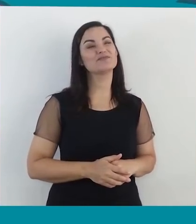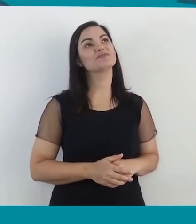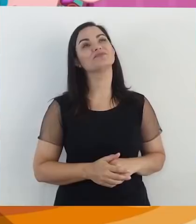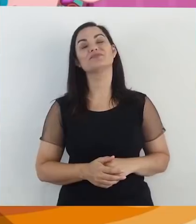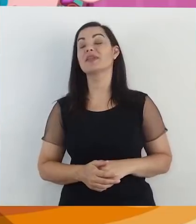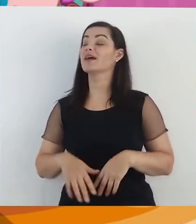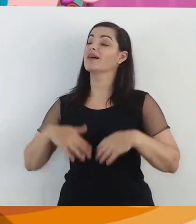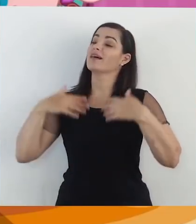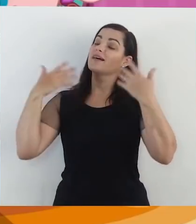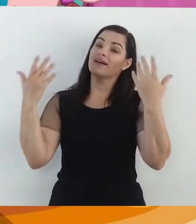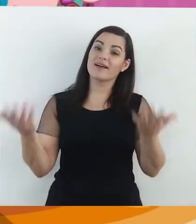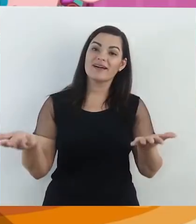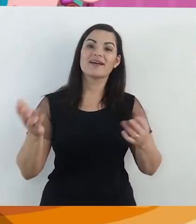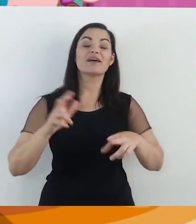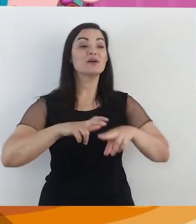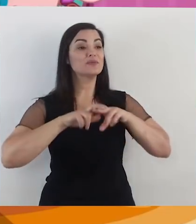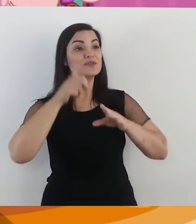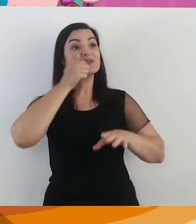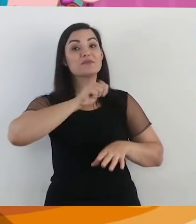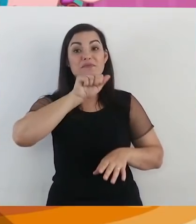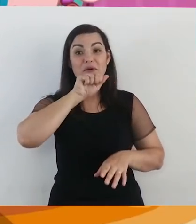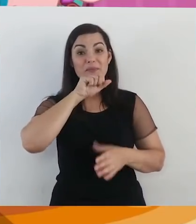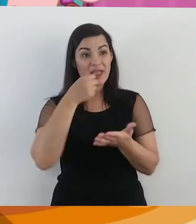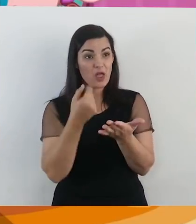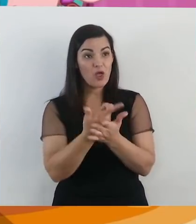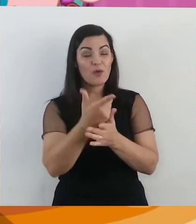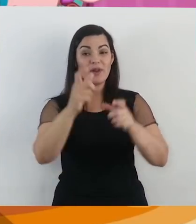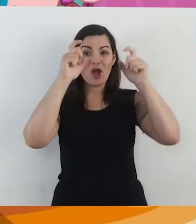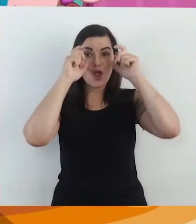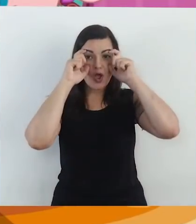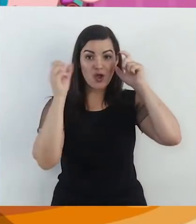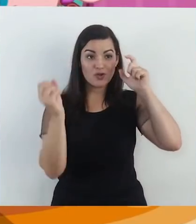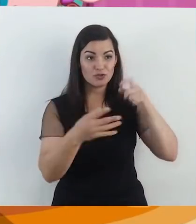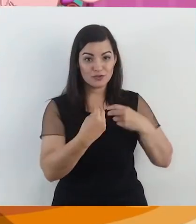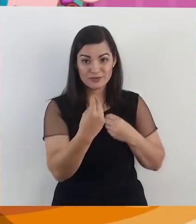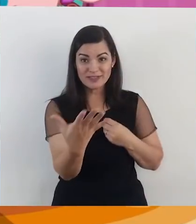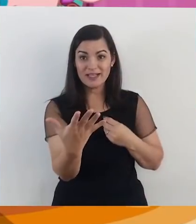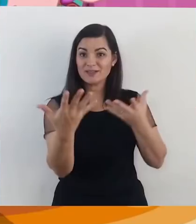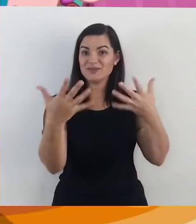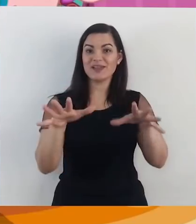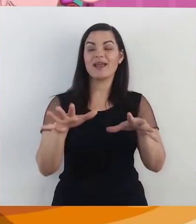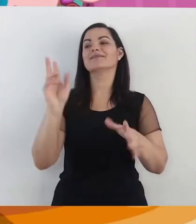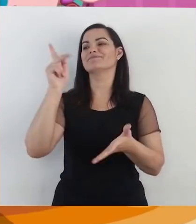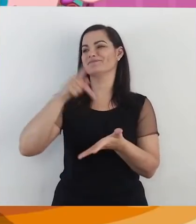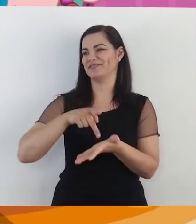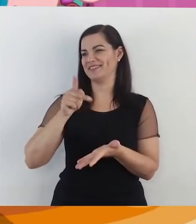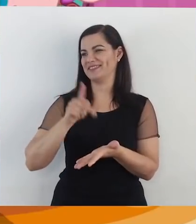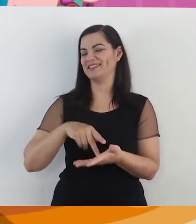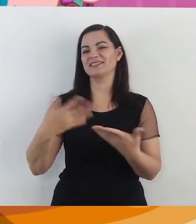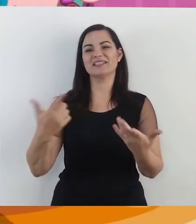Não, então foi por isso que sua mamãe não quis comprar uns óculos para você. É verdade, eu não